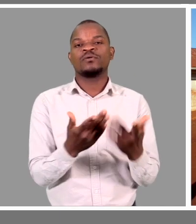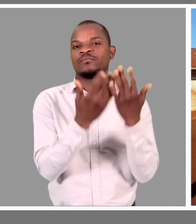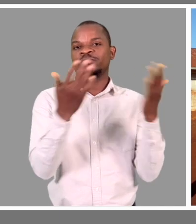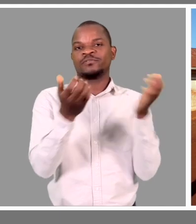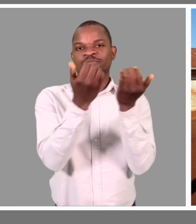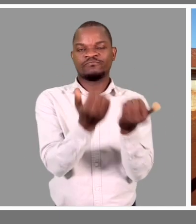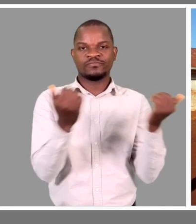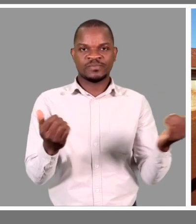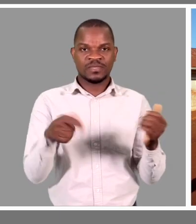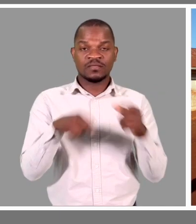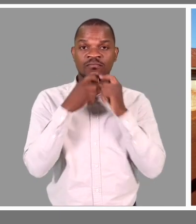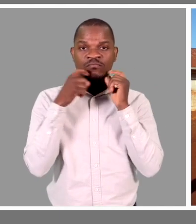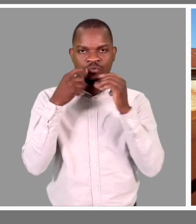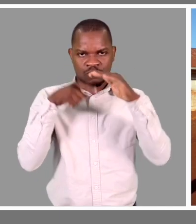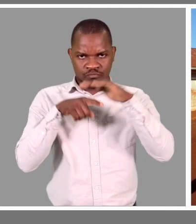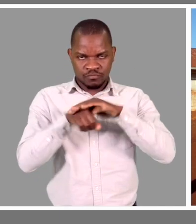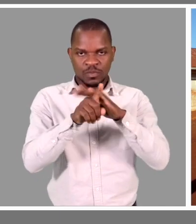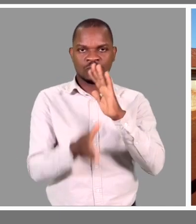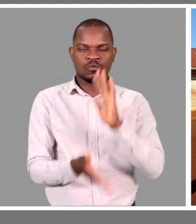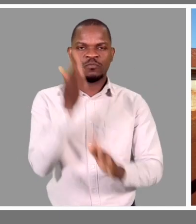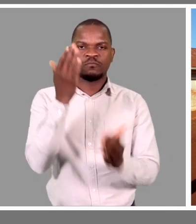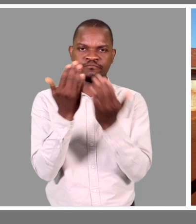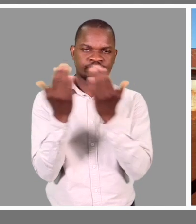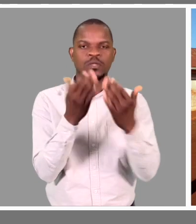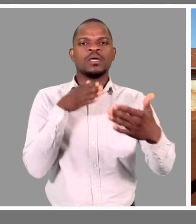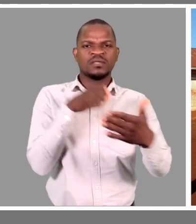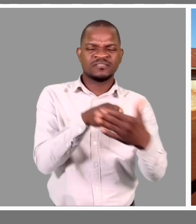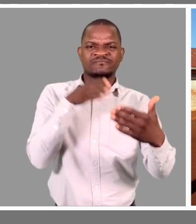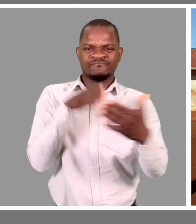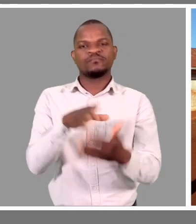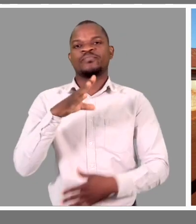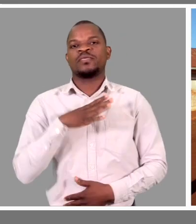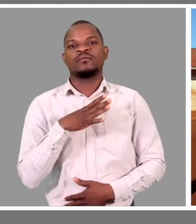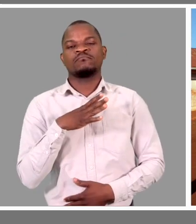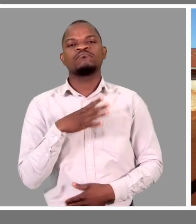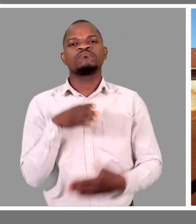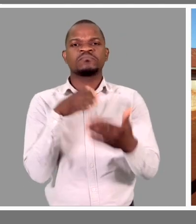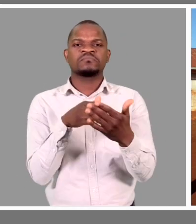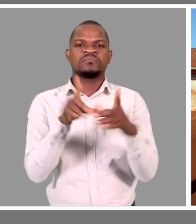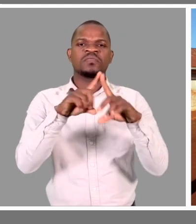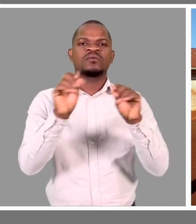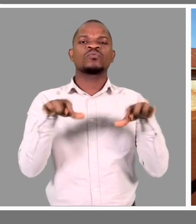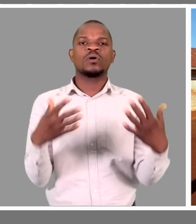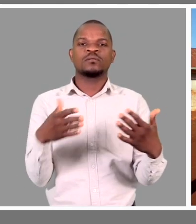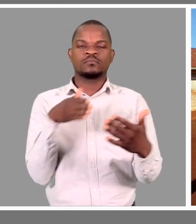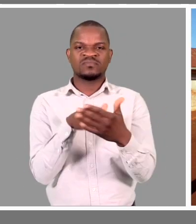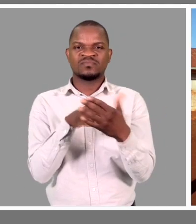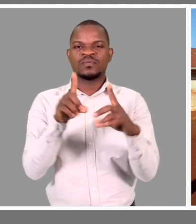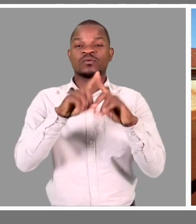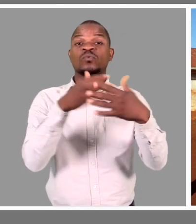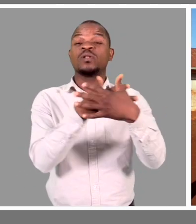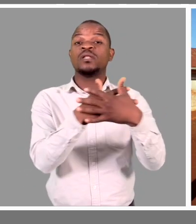a maioria das crianças moçambicanas, quando ingressam no sistema de ensino, enfrentam algumas dificuldades, algumas barreiras.